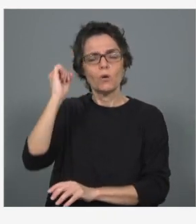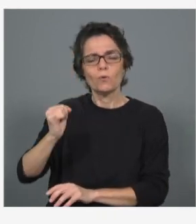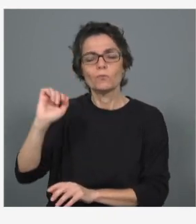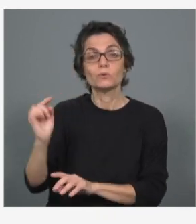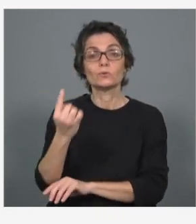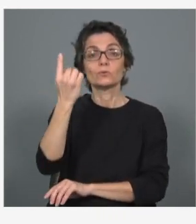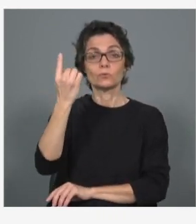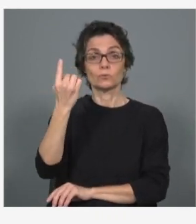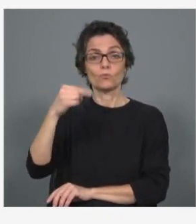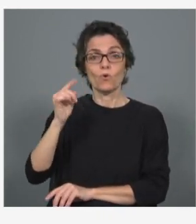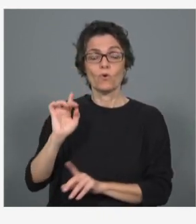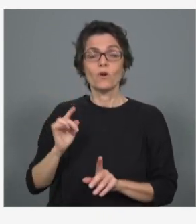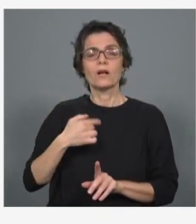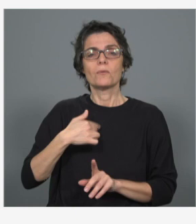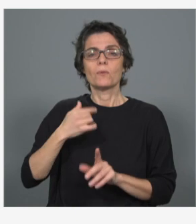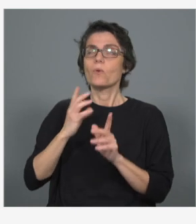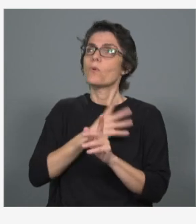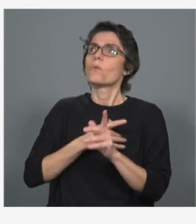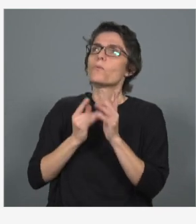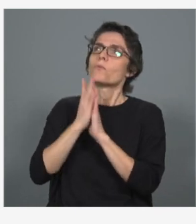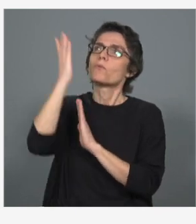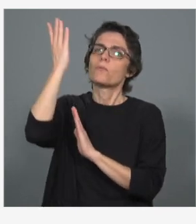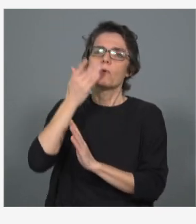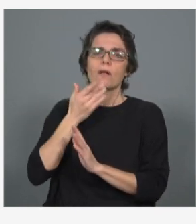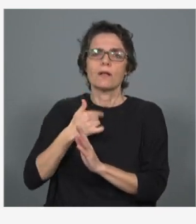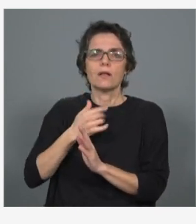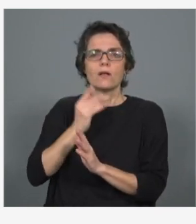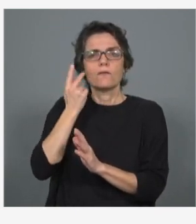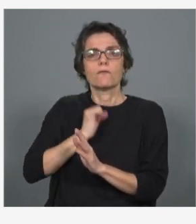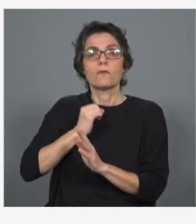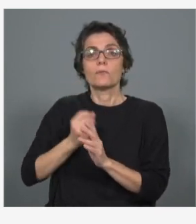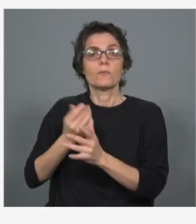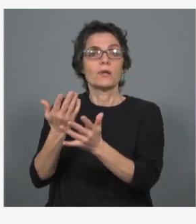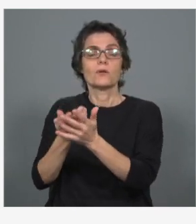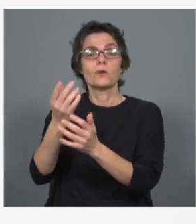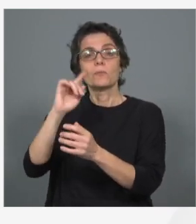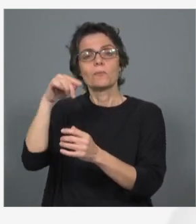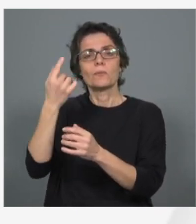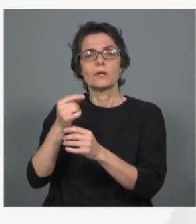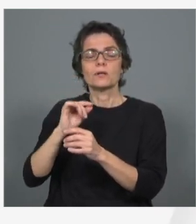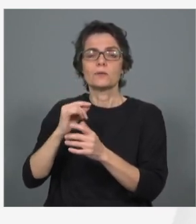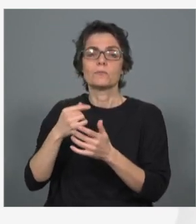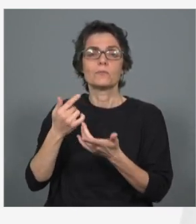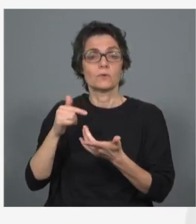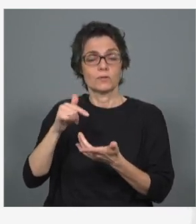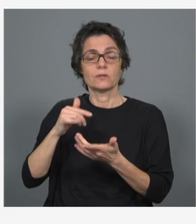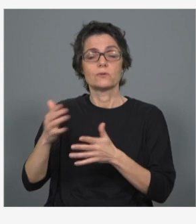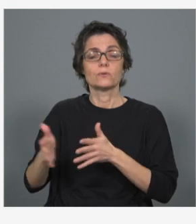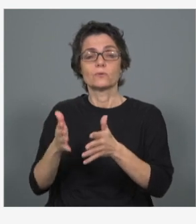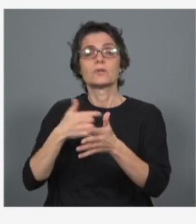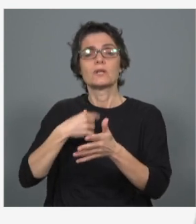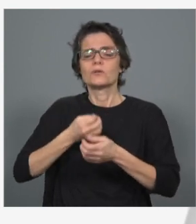Por isso, o Pai me ama, porque dou a minha vida para poder retomá-la. Ninguém me tira, sou eu que a